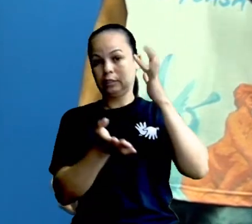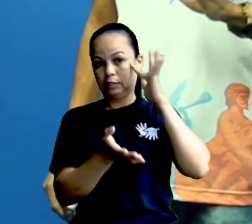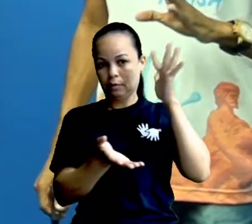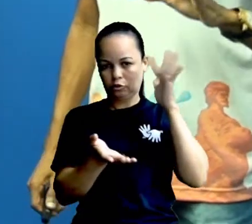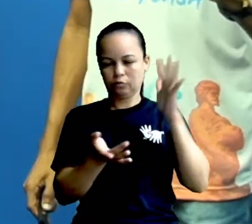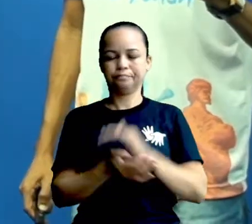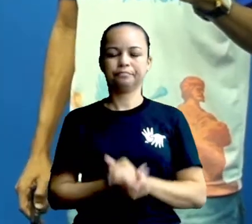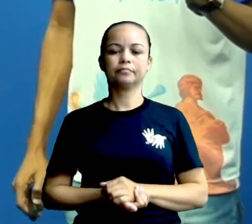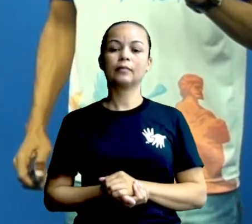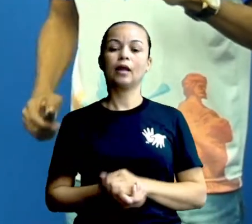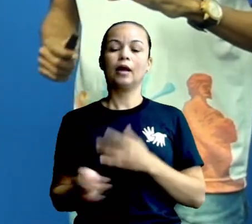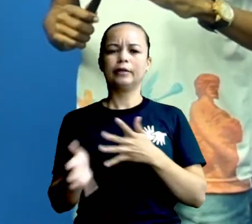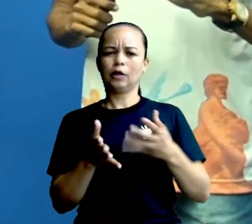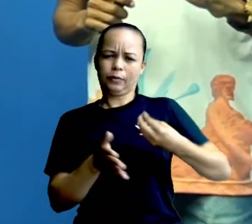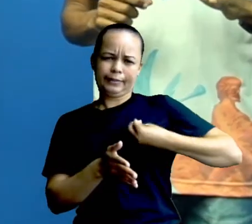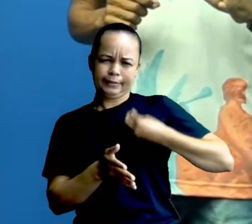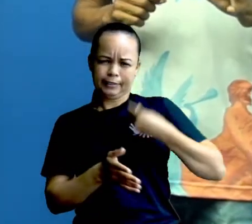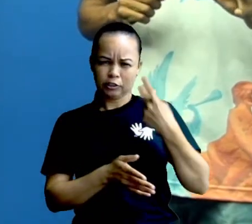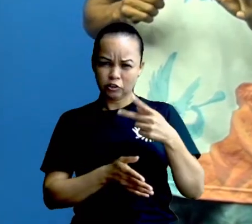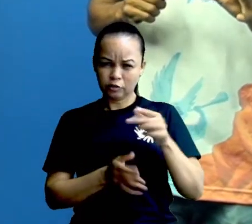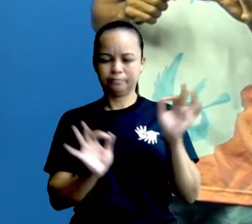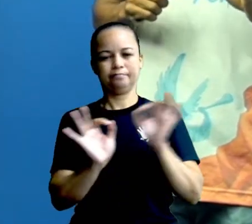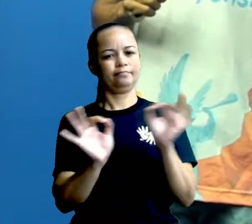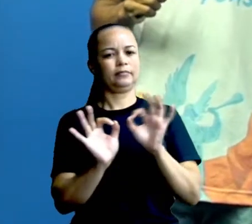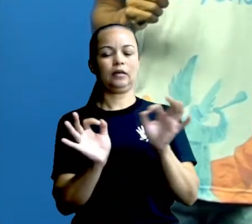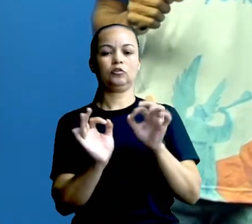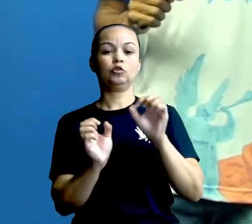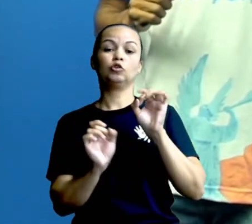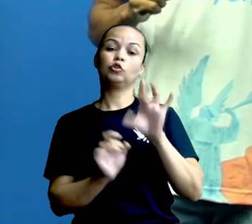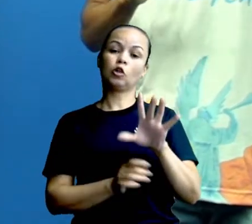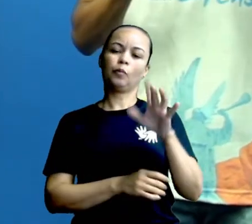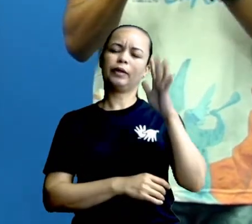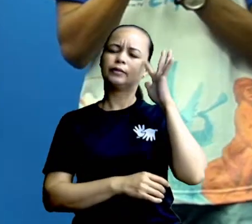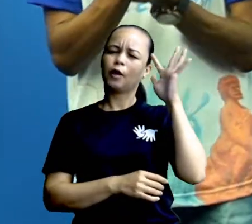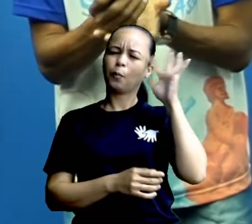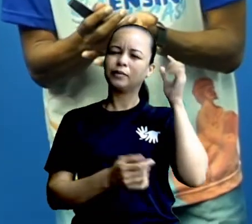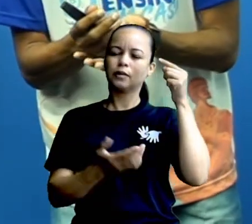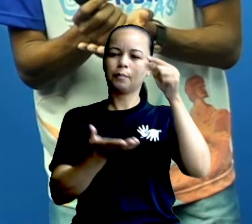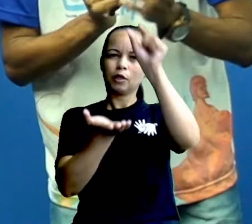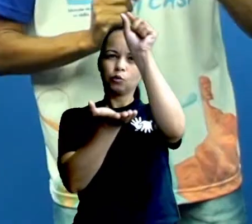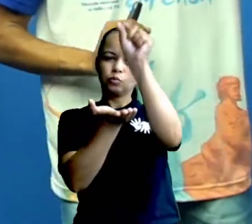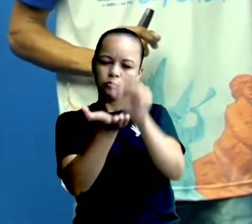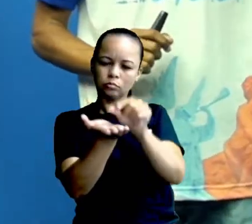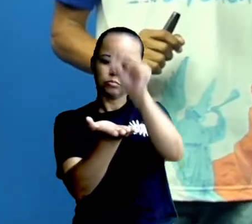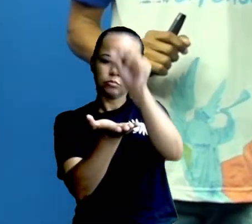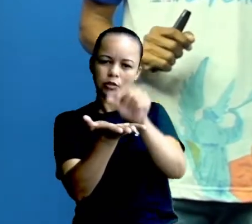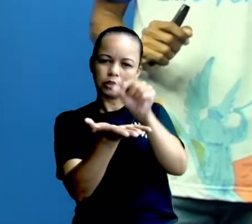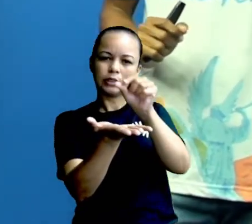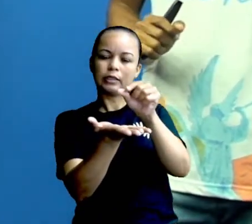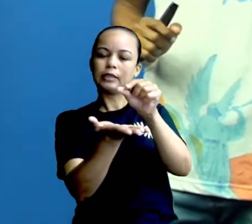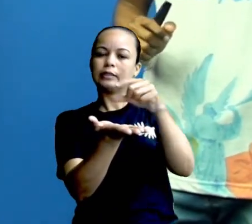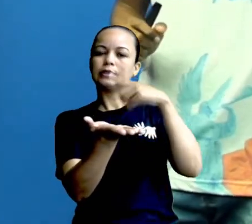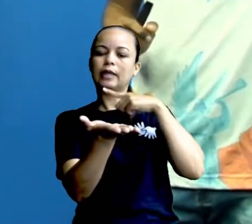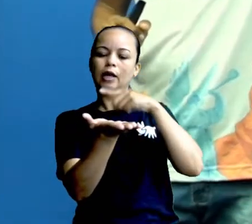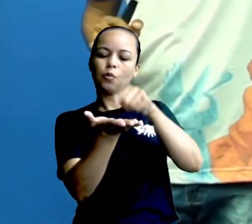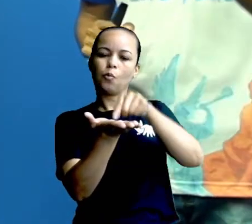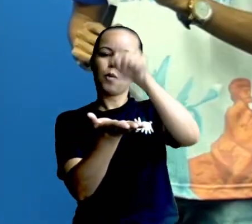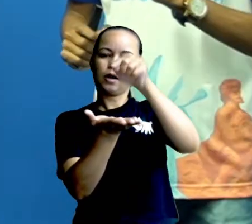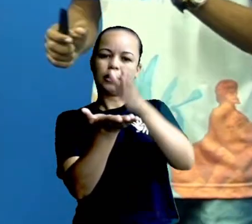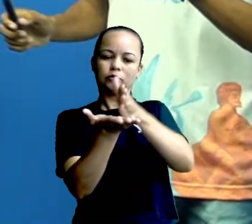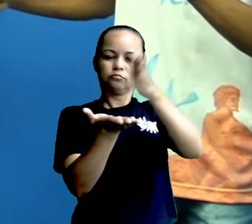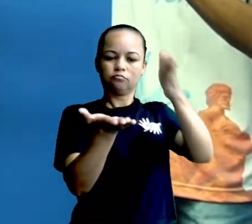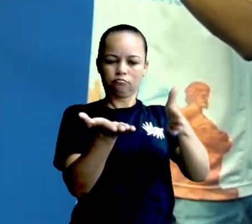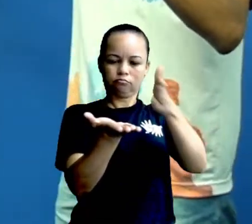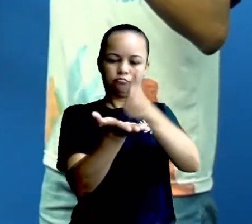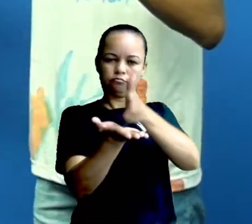linha imaginária. Então, quer dizer que ela existe, professor? Não, é só para você ter a noção que ali tem uma